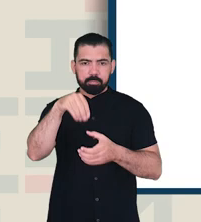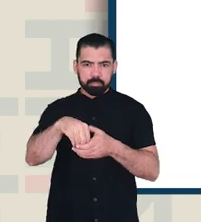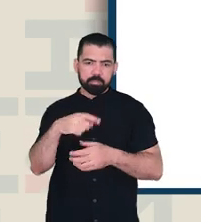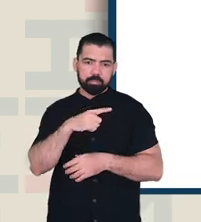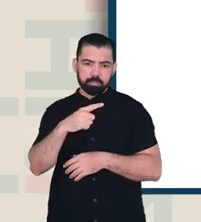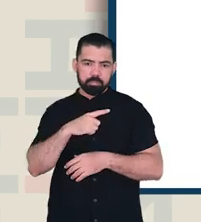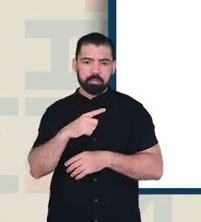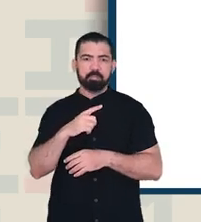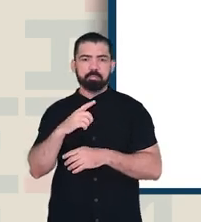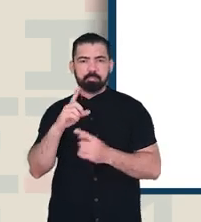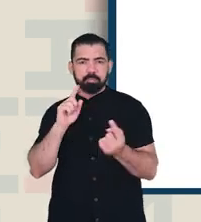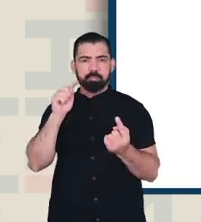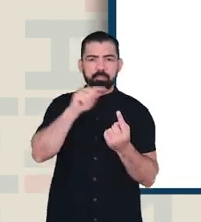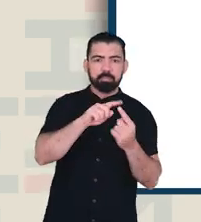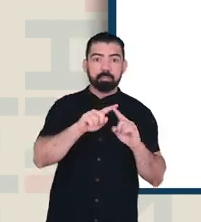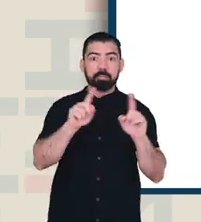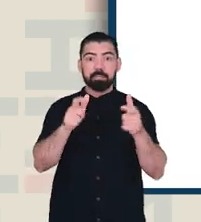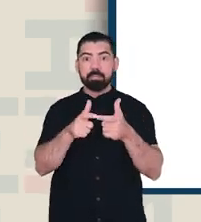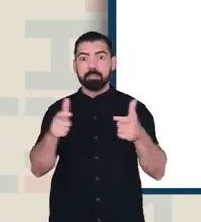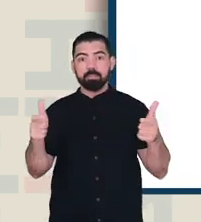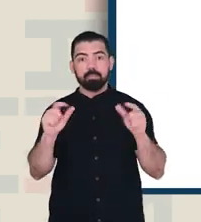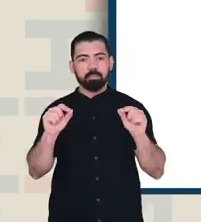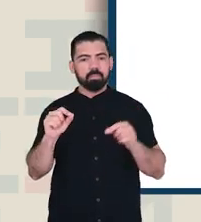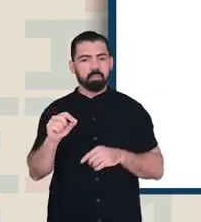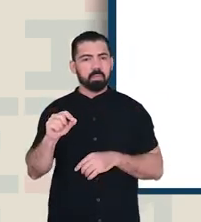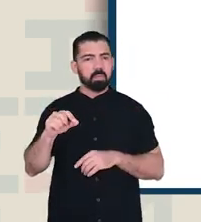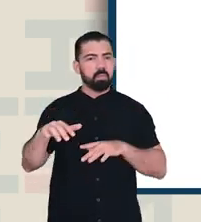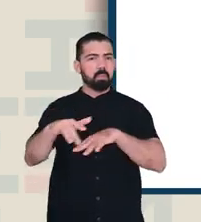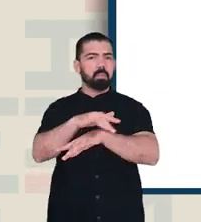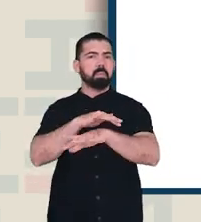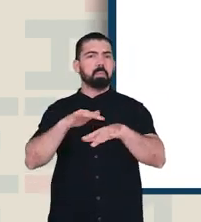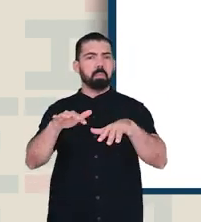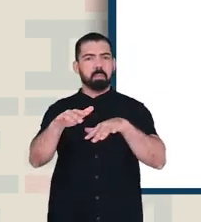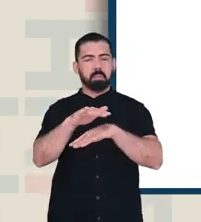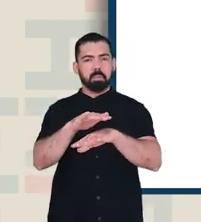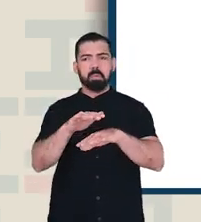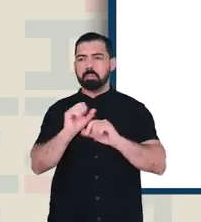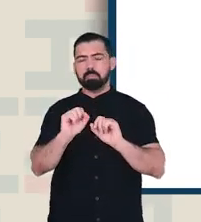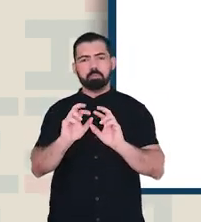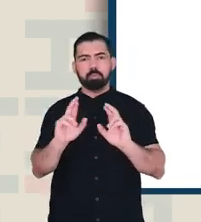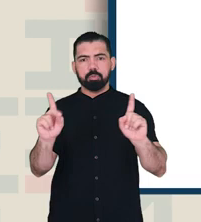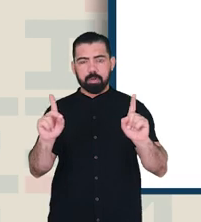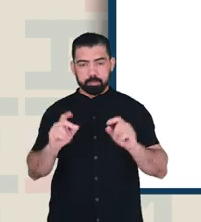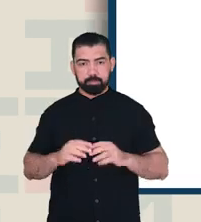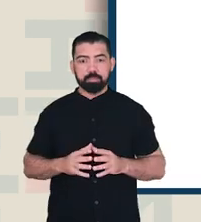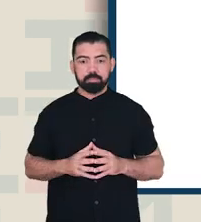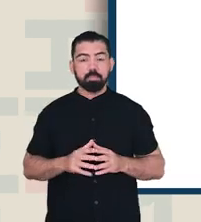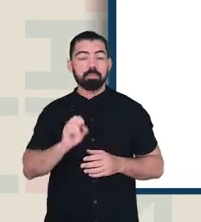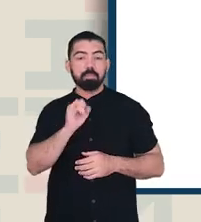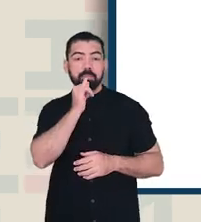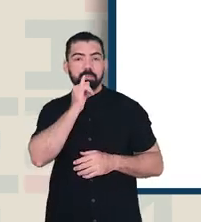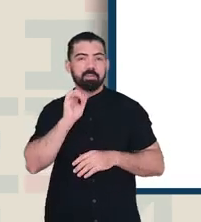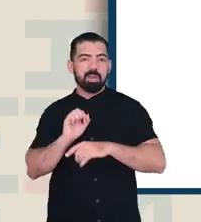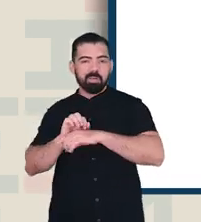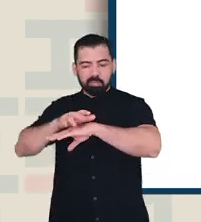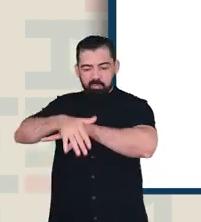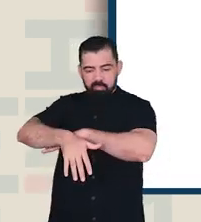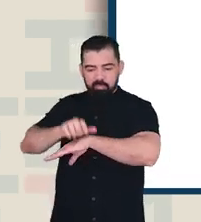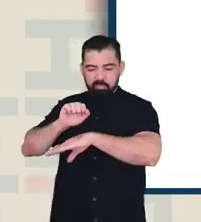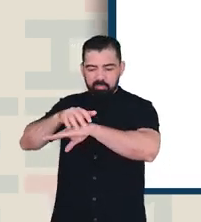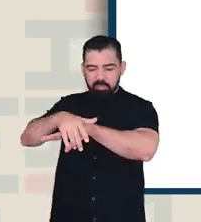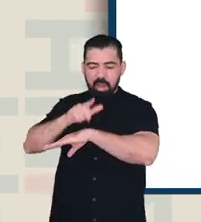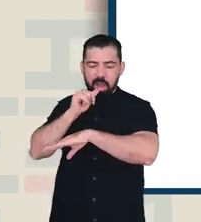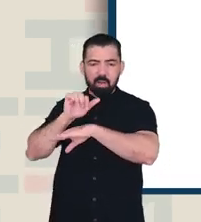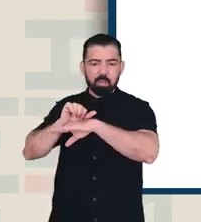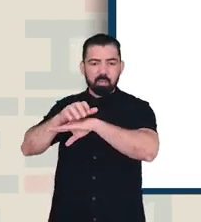alguma intencionalidade, mas, de maneira geral, eu escuto como que de fora, certo? Se eu escuto uma cachoeira,